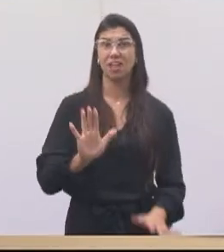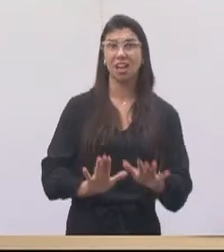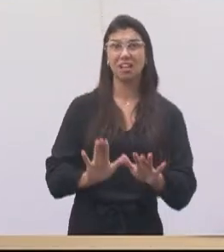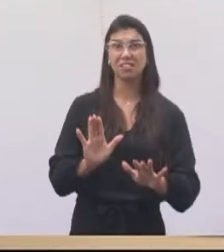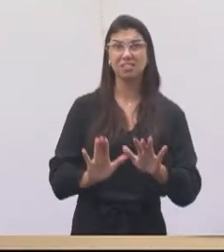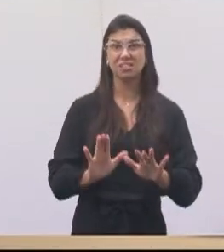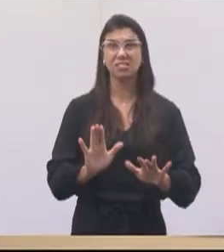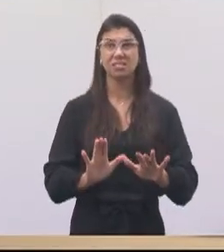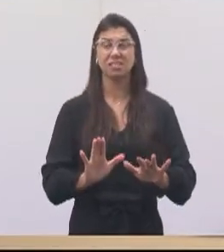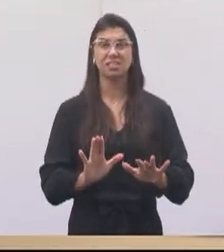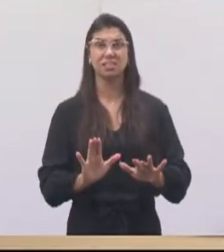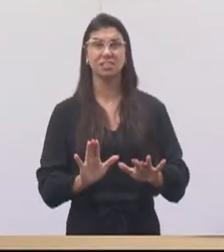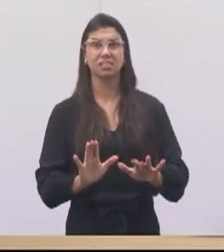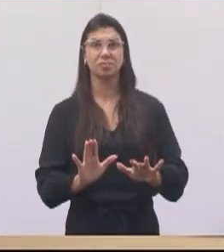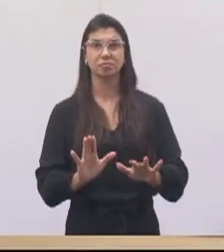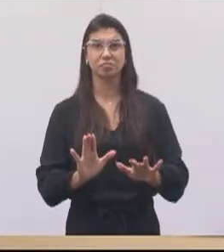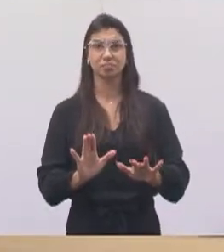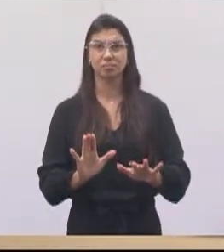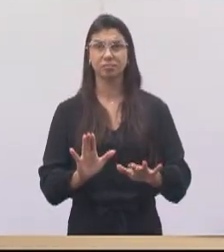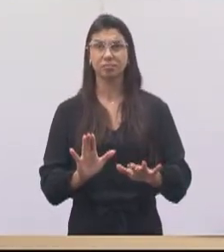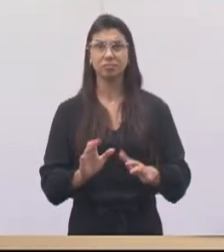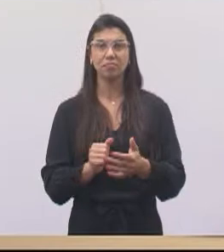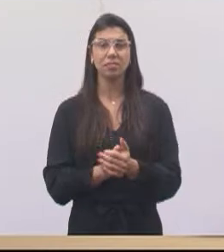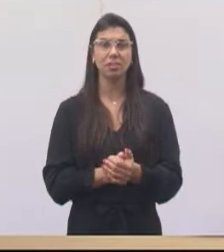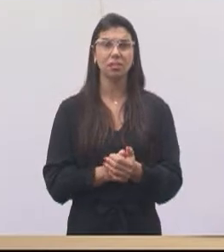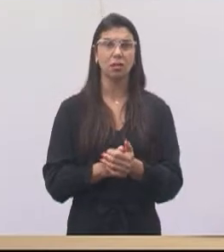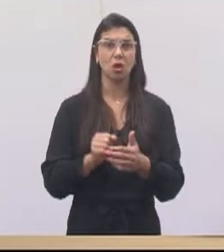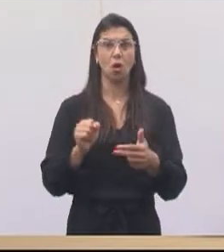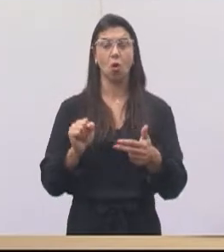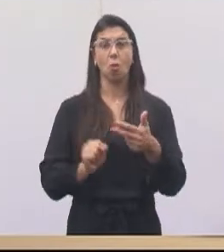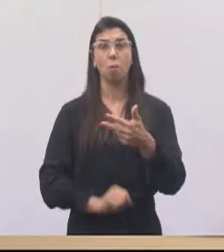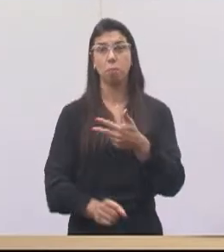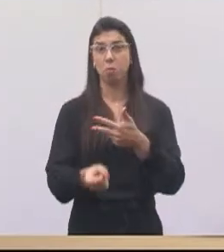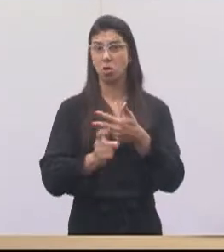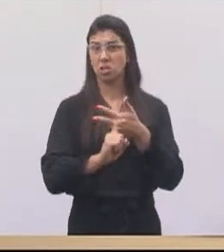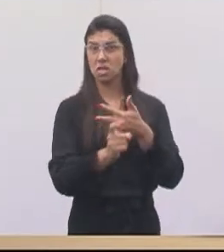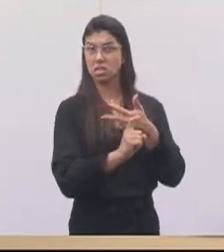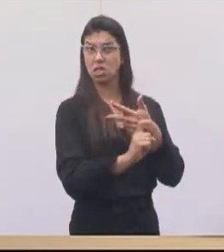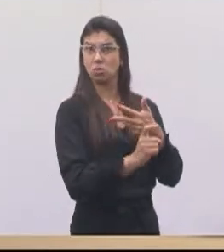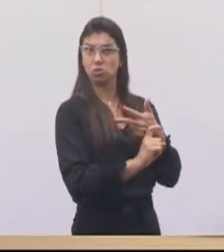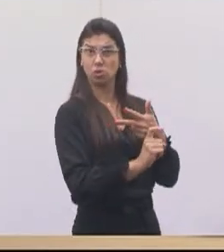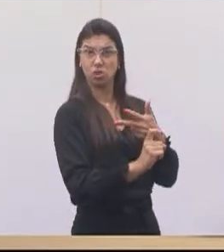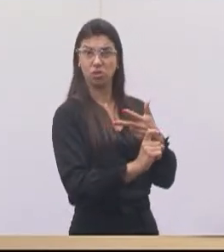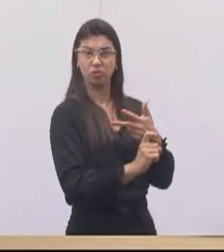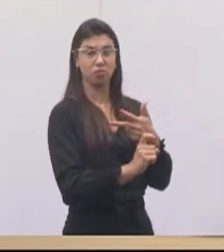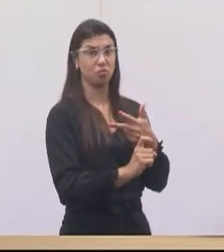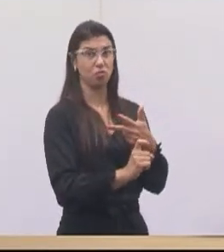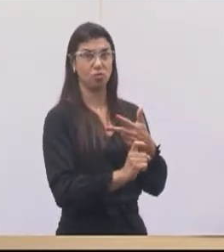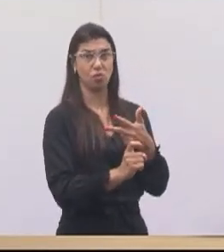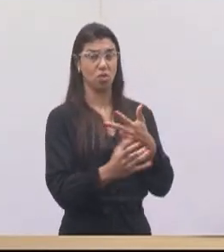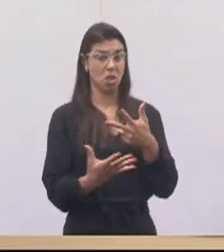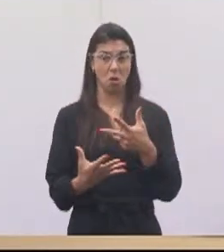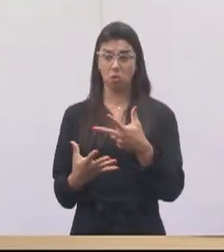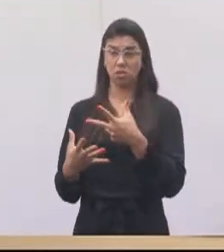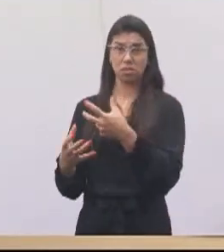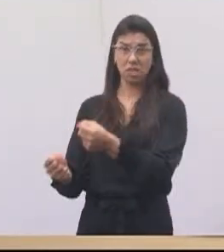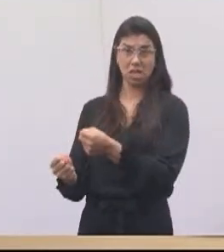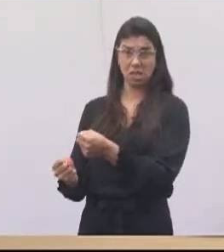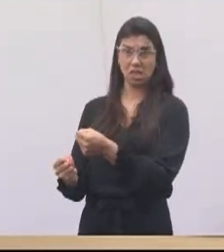uma submissão ao entendimento do poder executivo. Isso é ruim para o poder